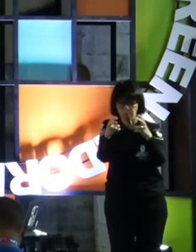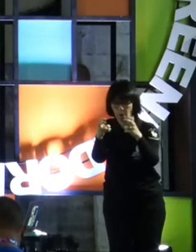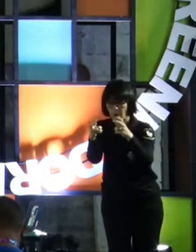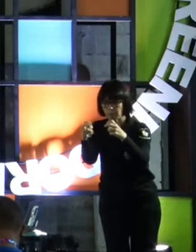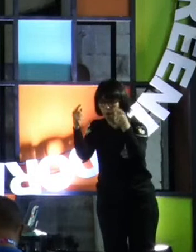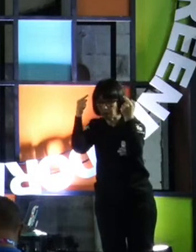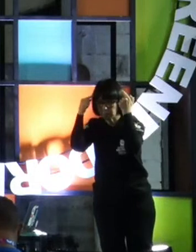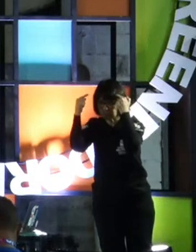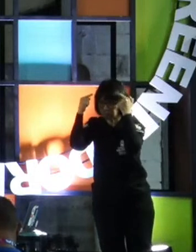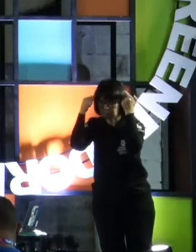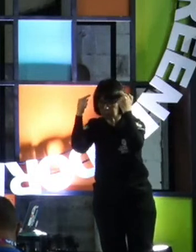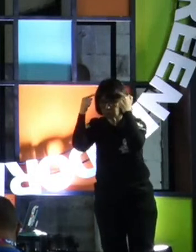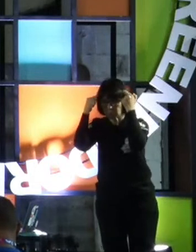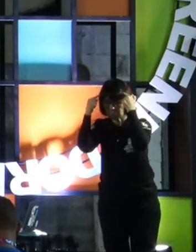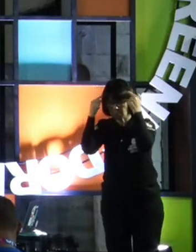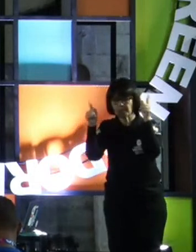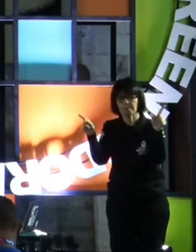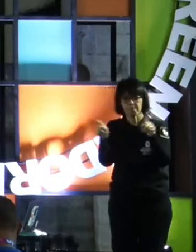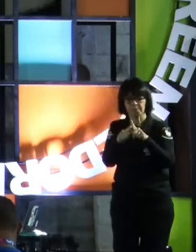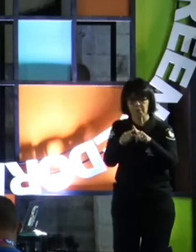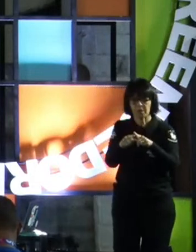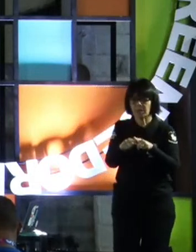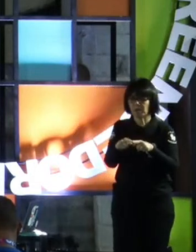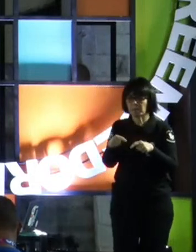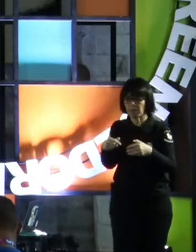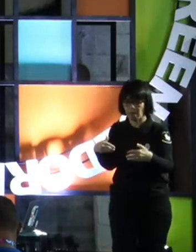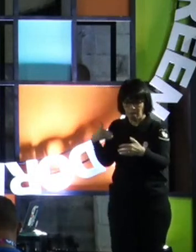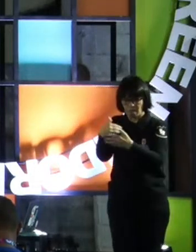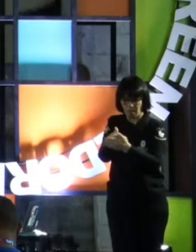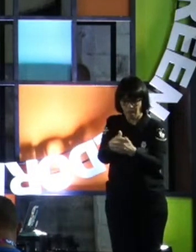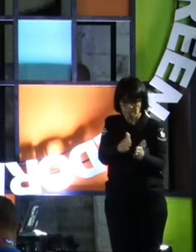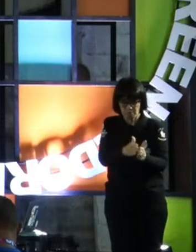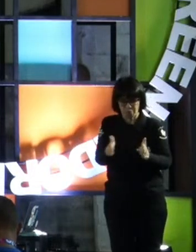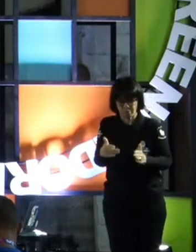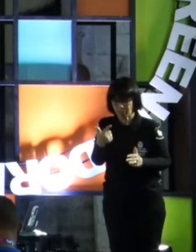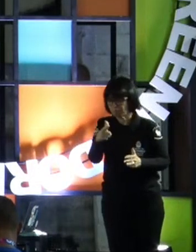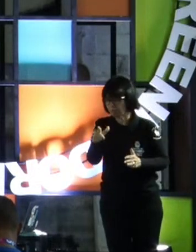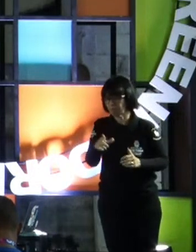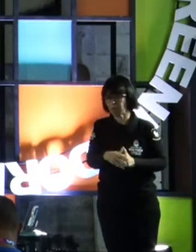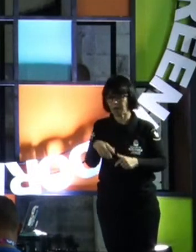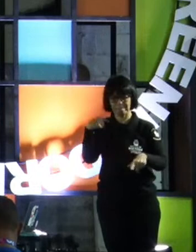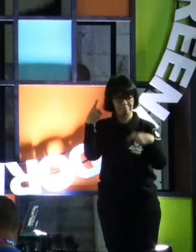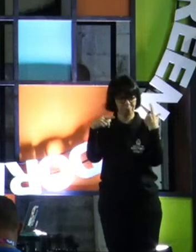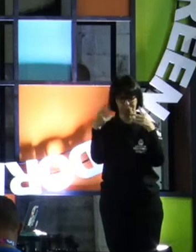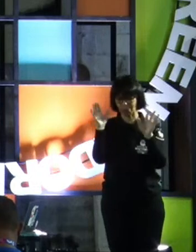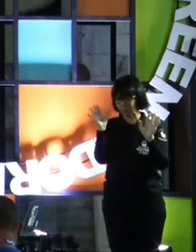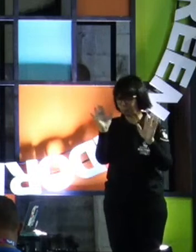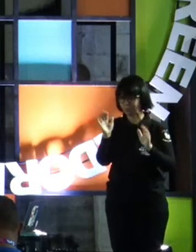gente. E que talvez nem tenha tempo, assim. É muito doido, né?